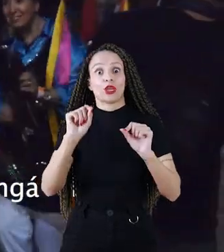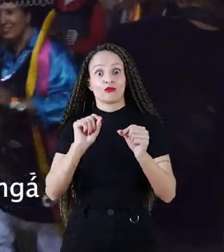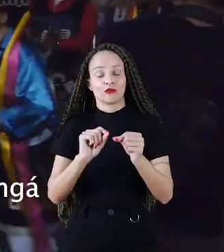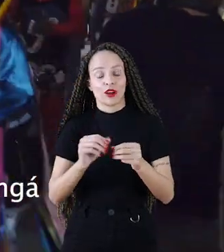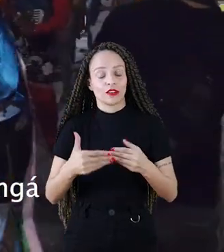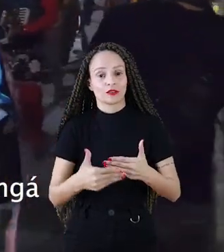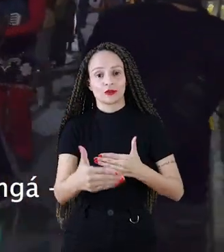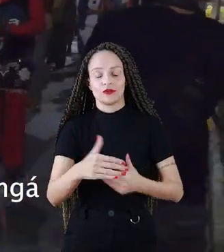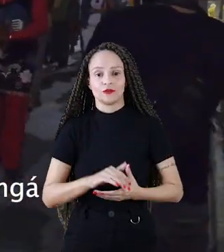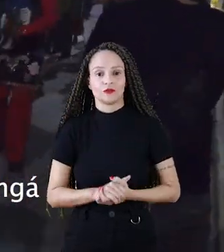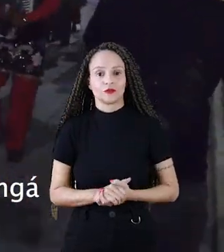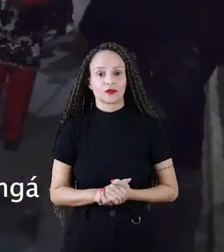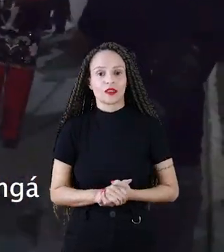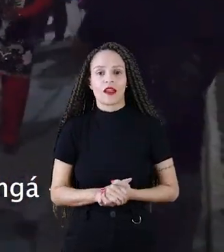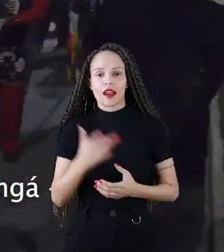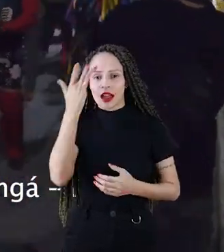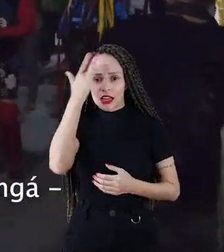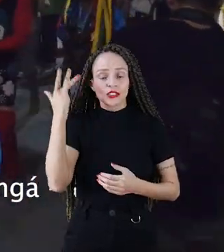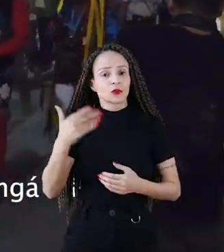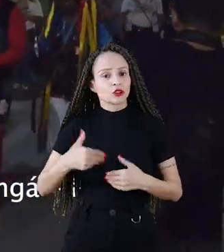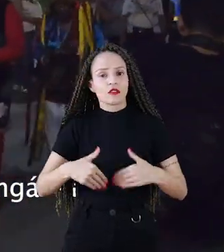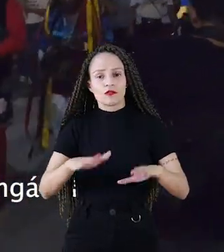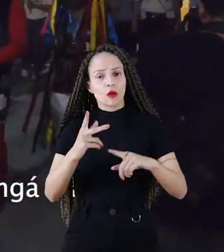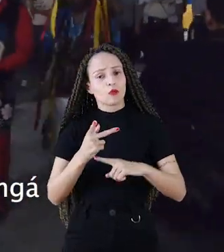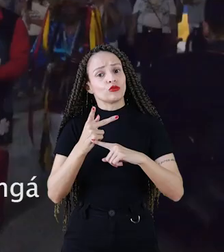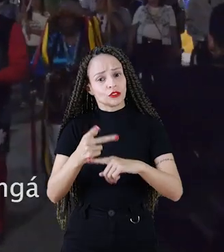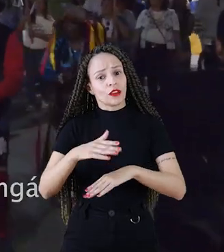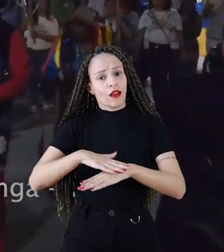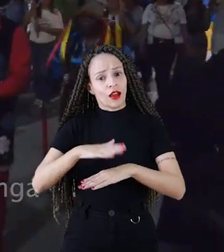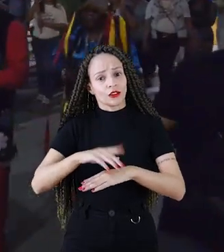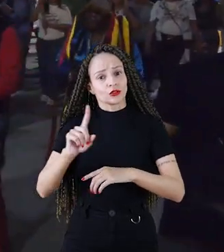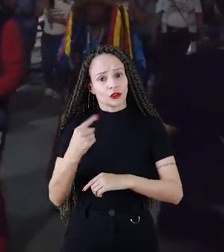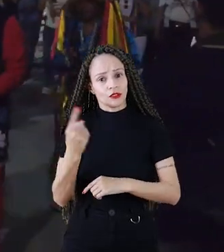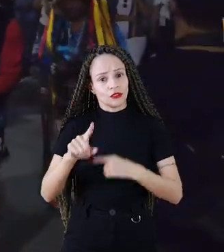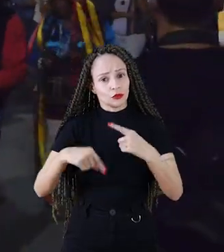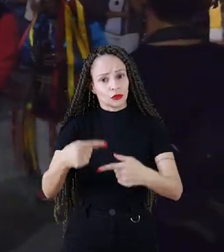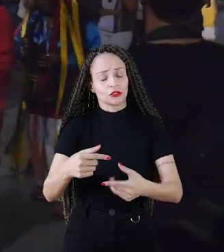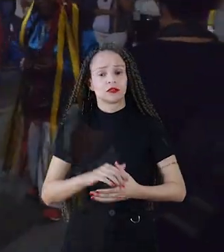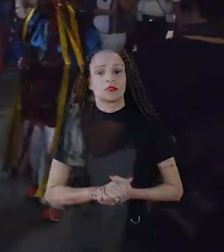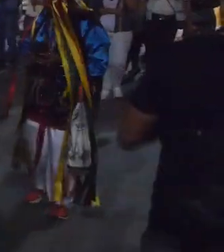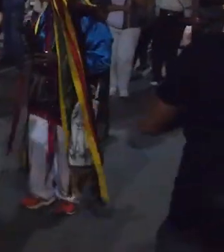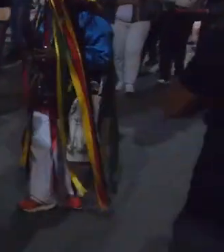meu Deus que que eu faço aí as pessoas vão fazer elas vão buscar